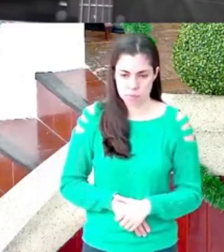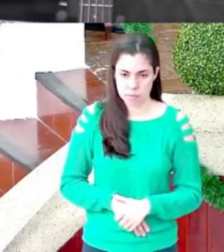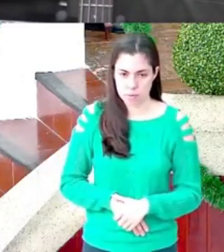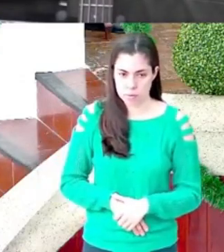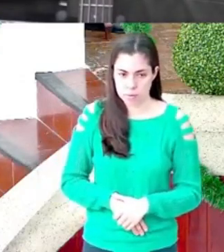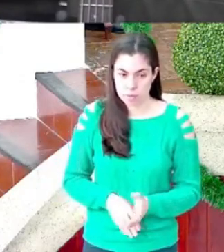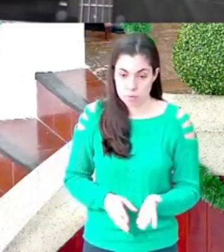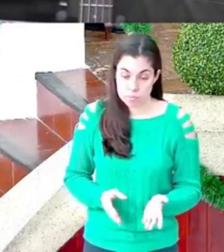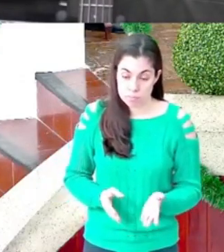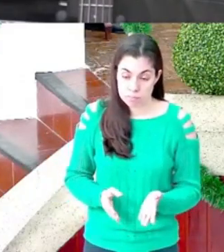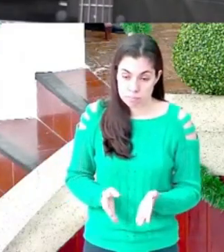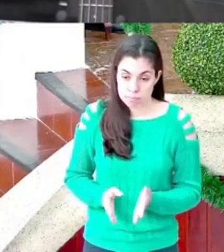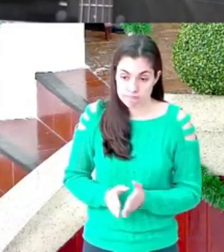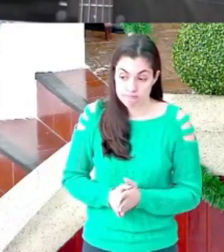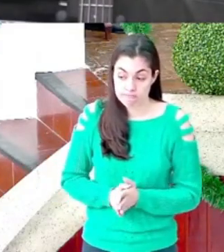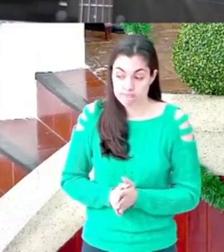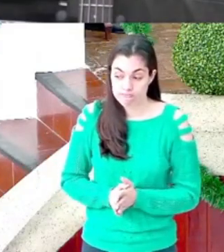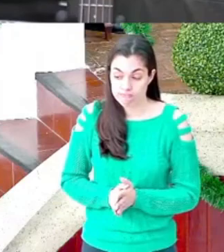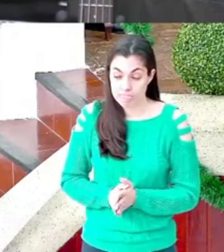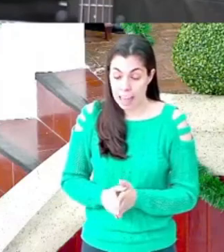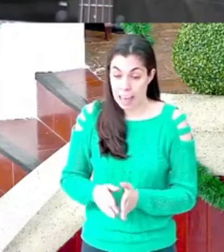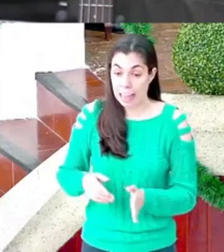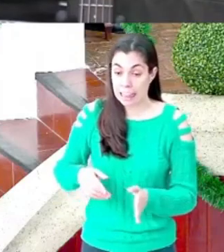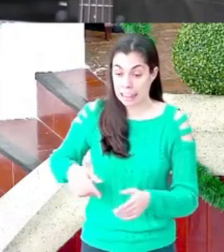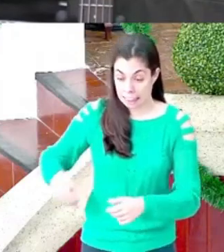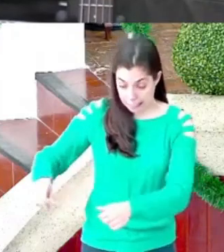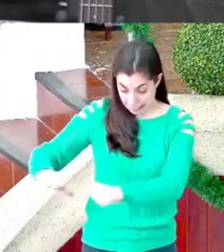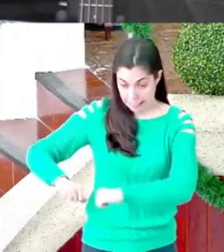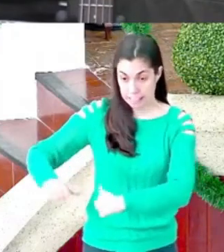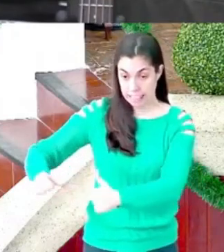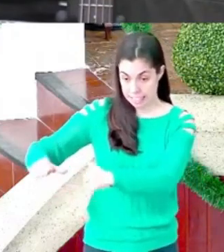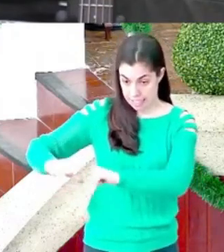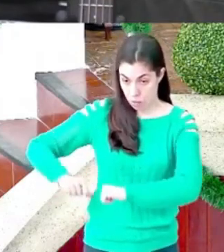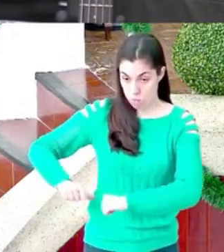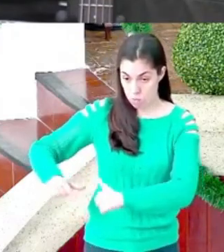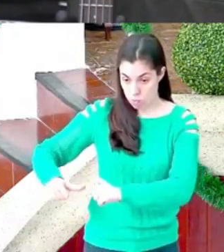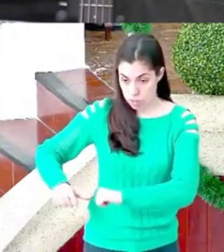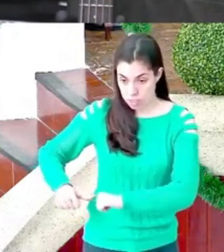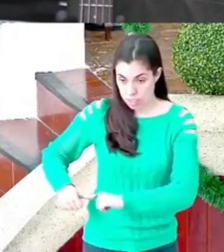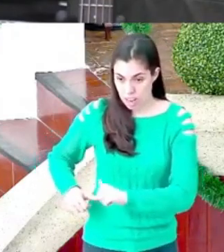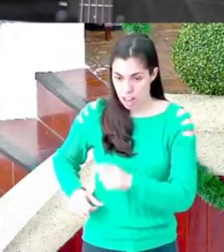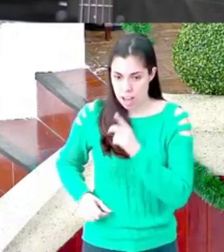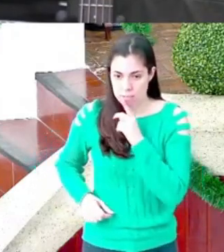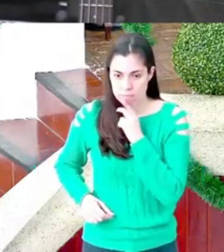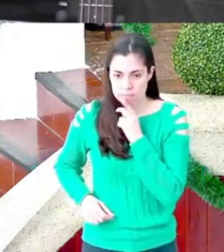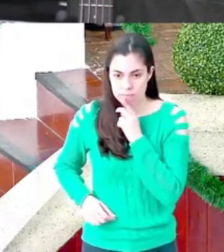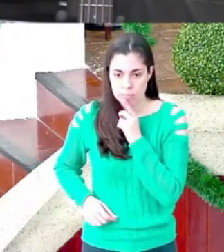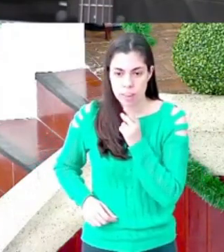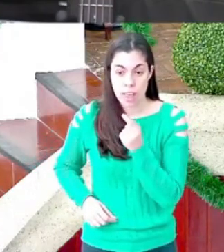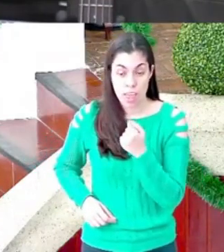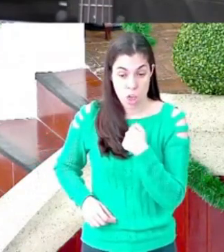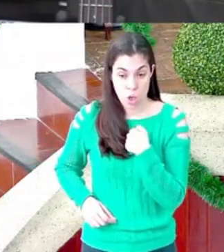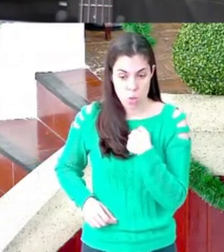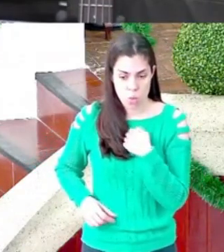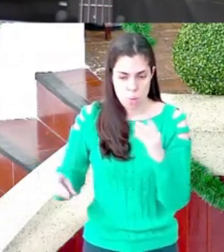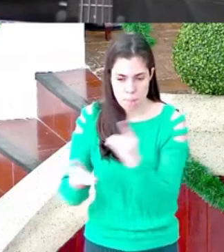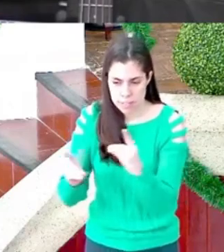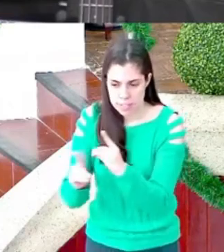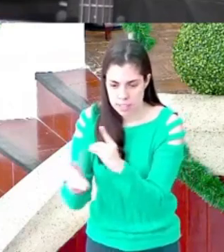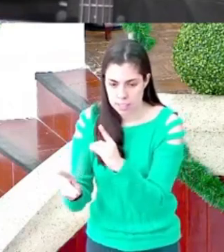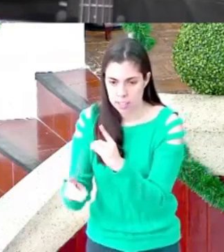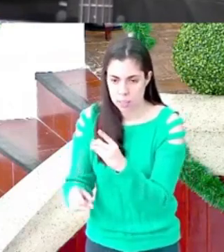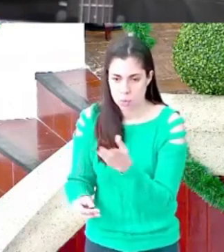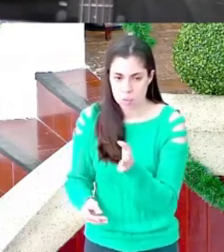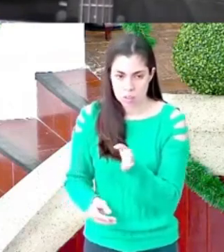esconder a sua fé. Esconder a sua identidade, esconder e guardar aquilo que ele